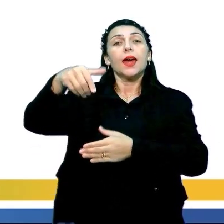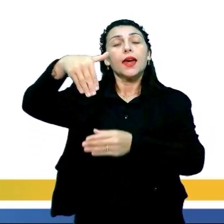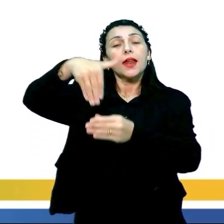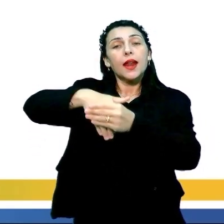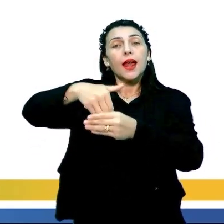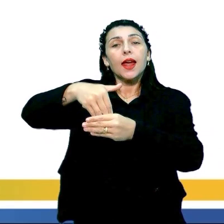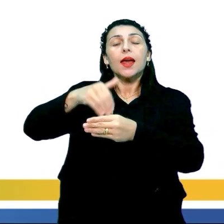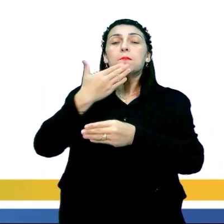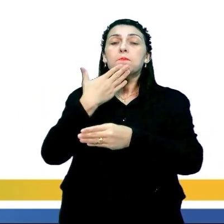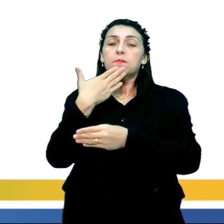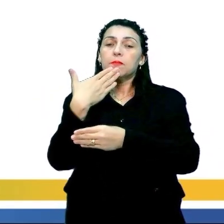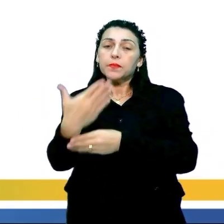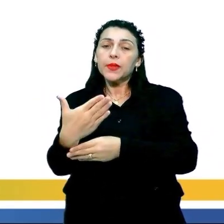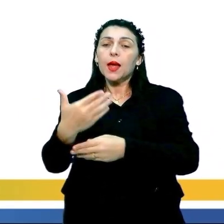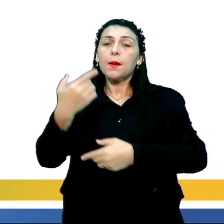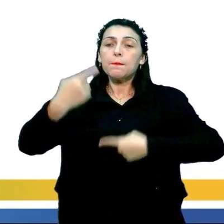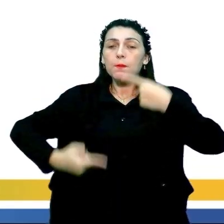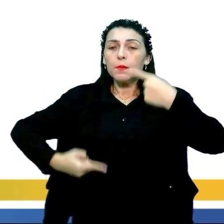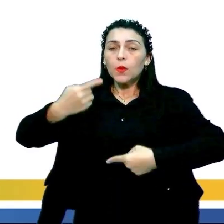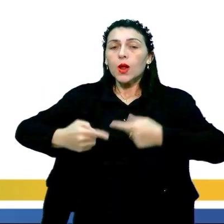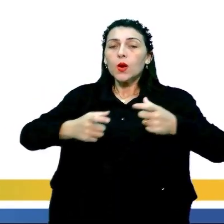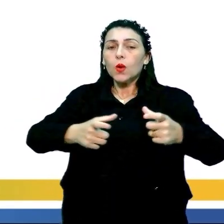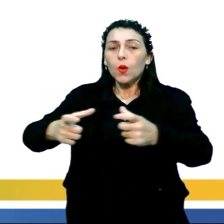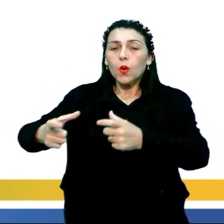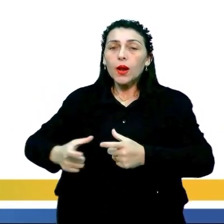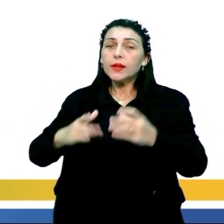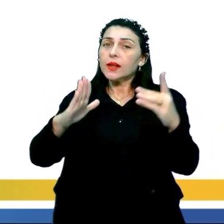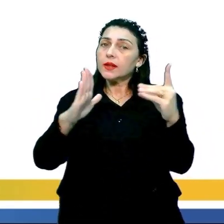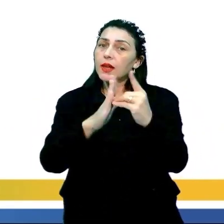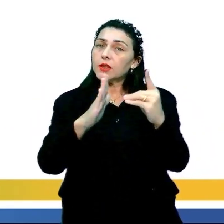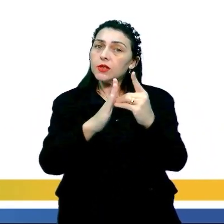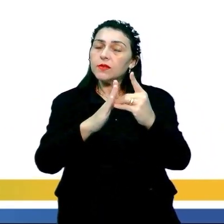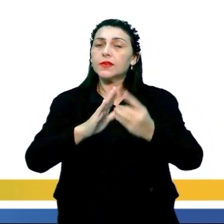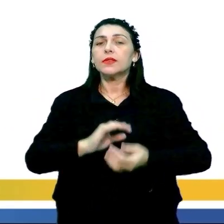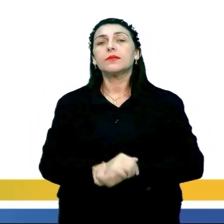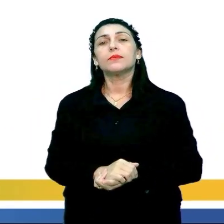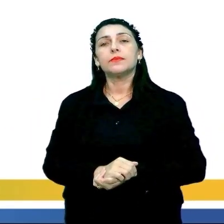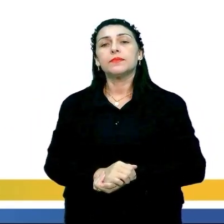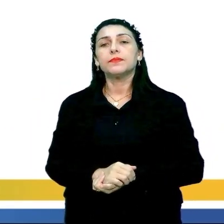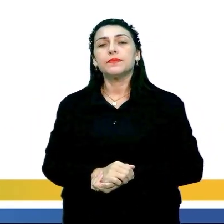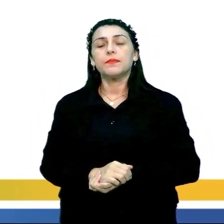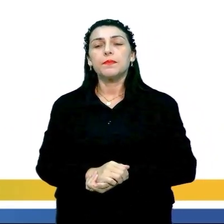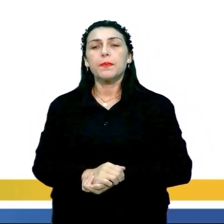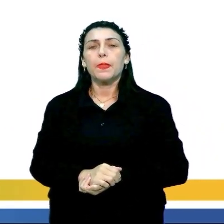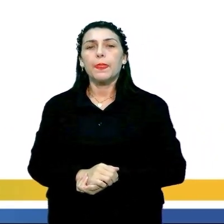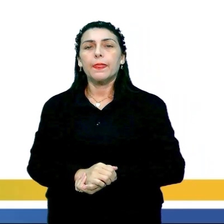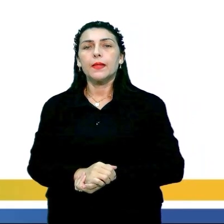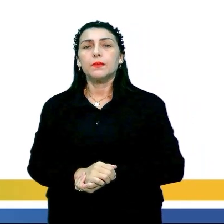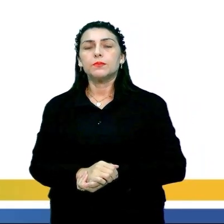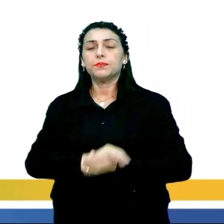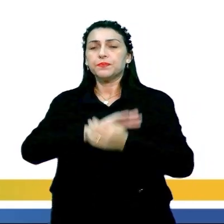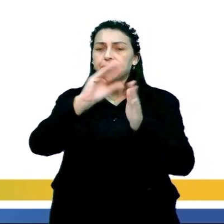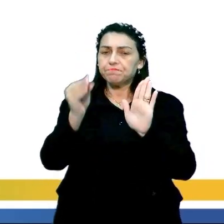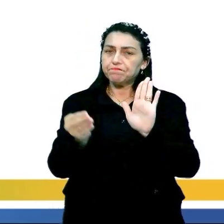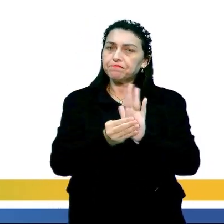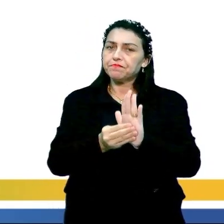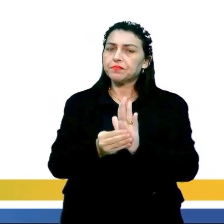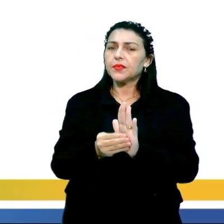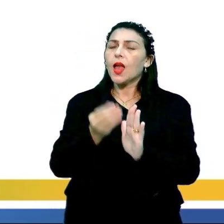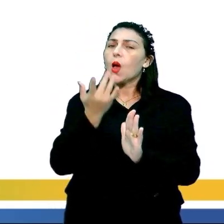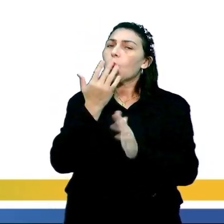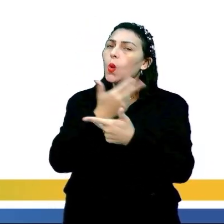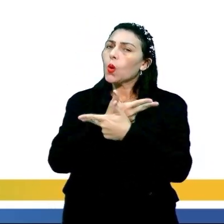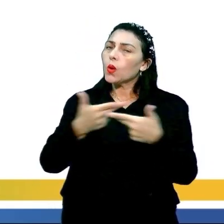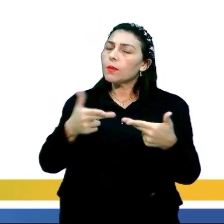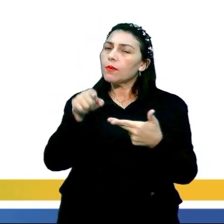de políticos oriundos de localidades nativas. Bem, nesse caso aí, eu coloquei bem